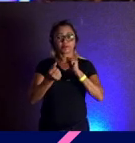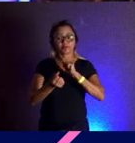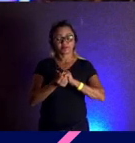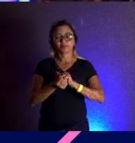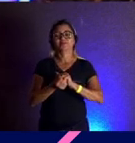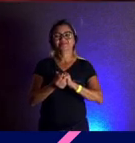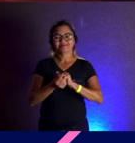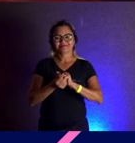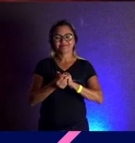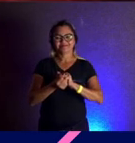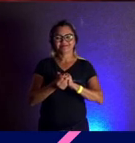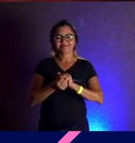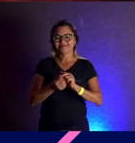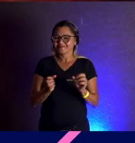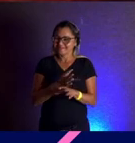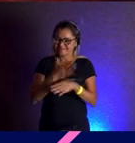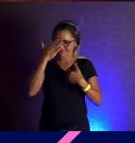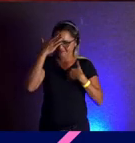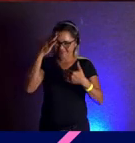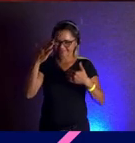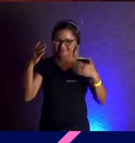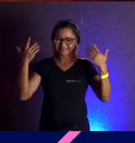estrutura. Acho que é isso. Obrigado.